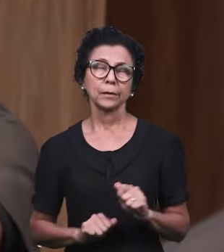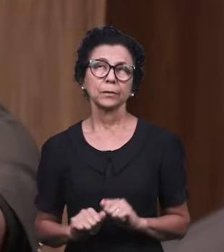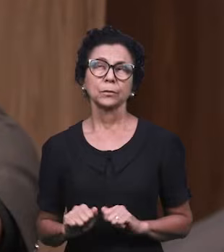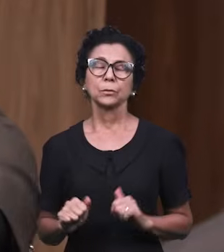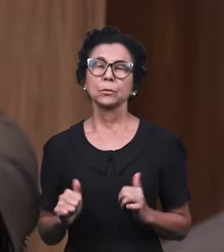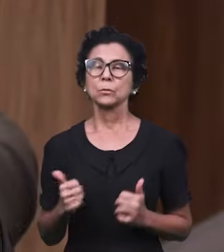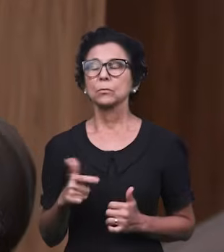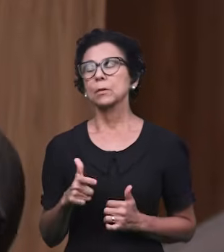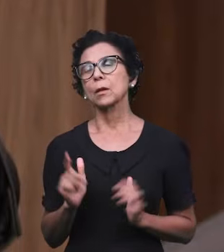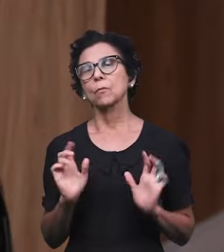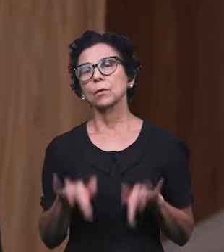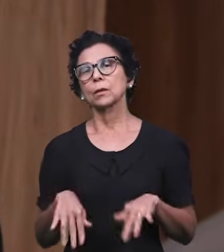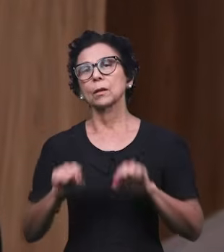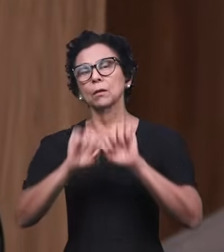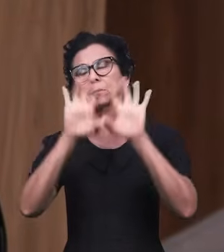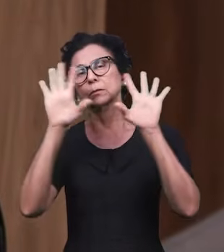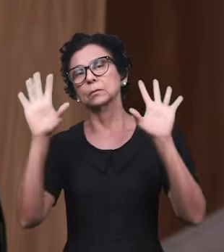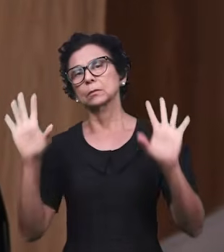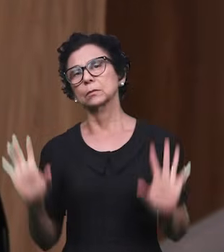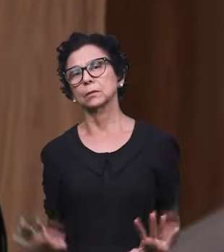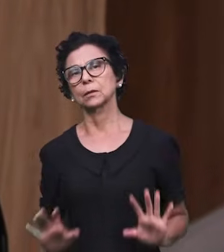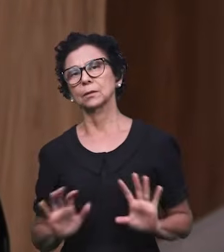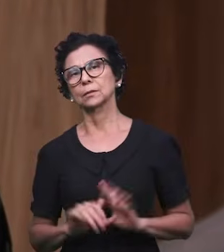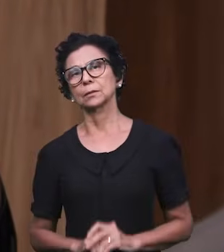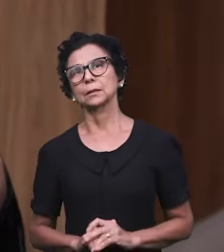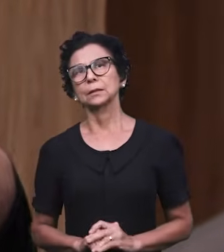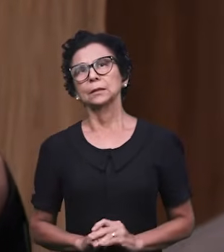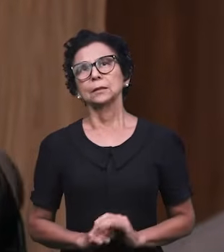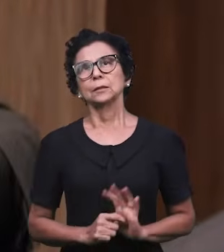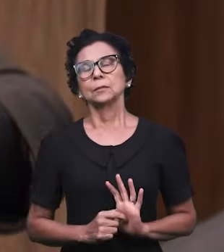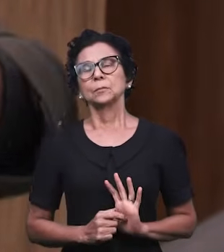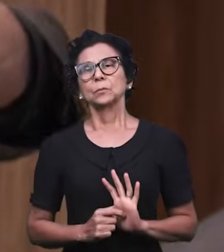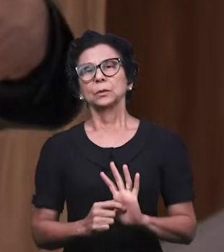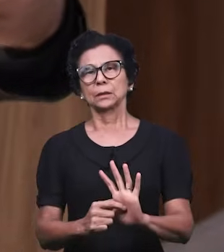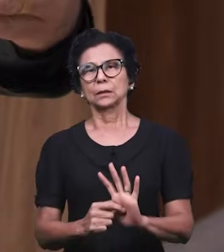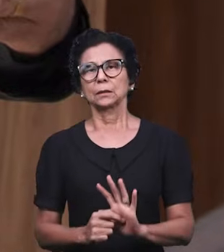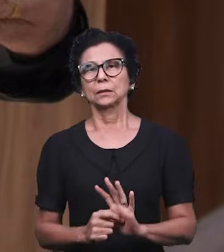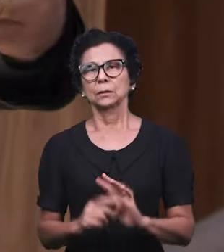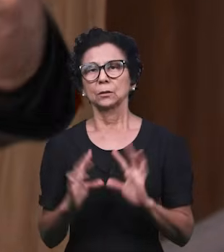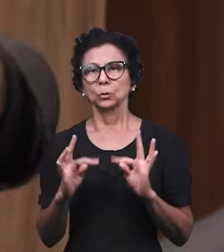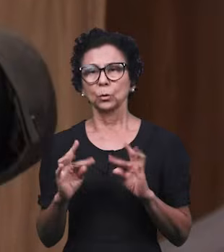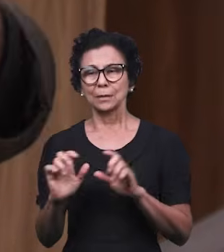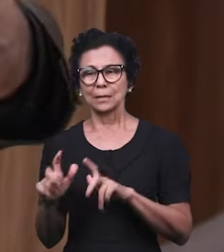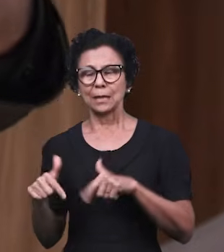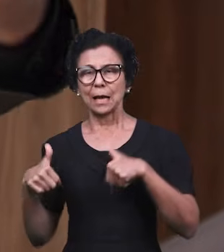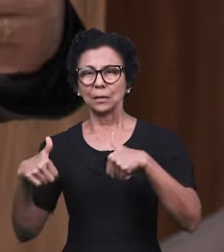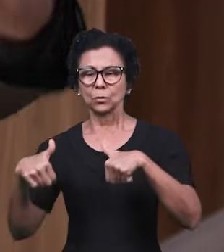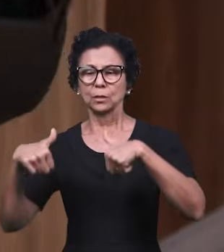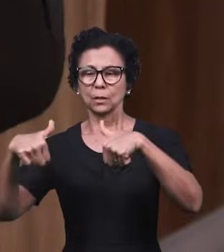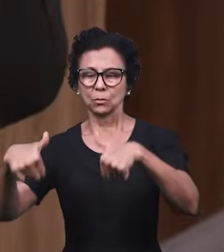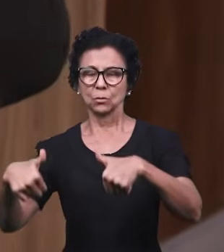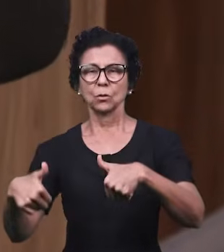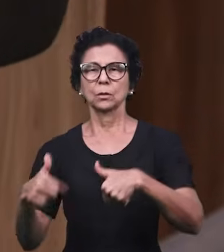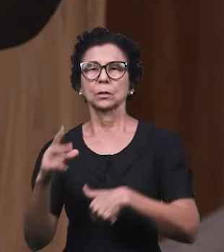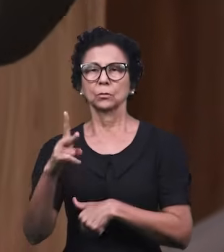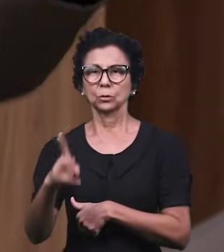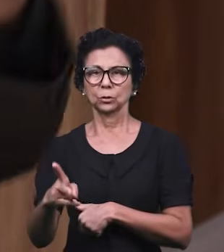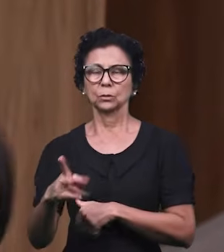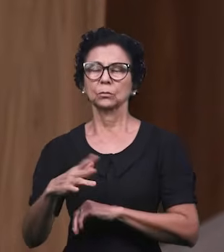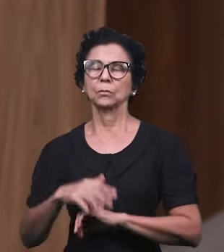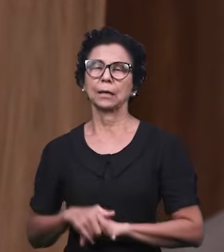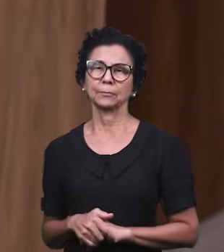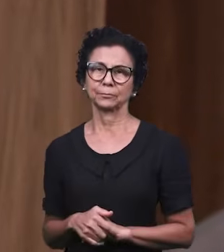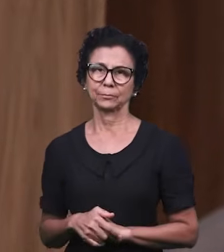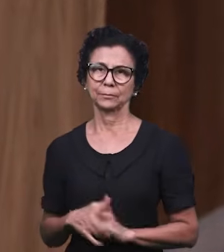assim, claro, né? Mostrando que aqueles atos continuaria na vida da igreja até o